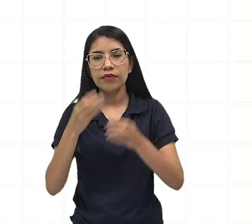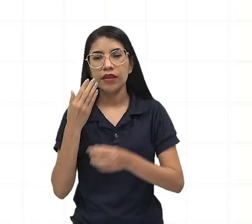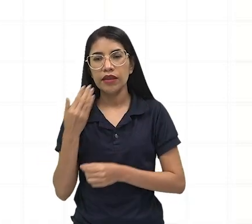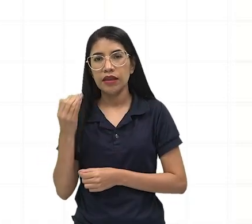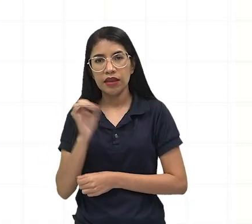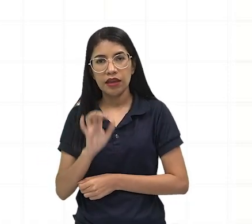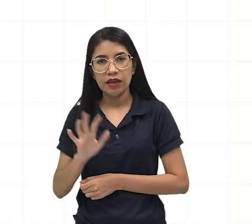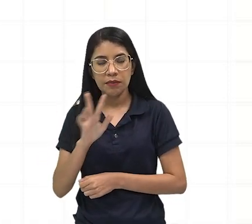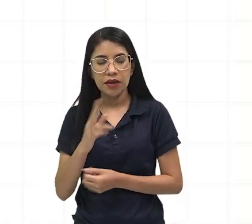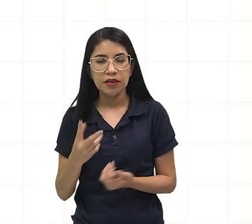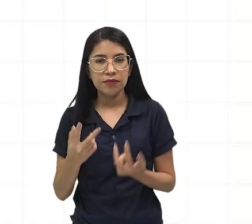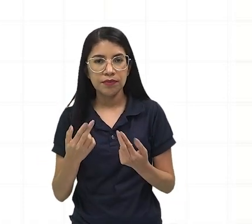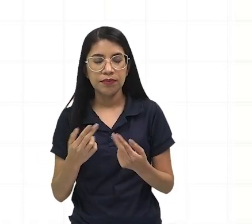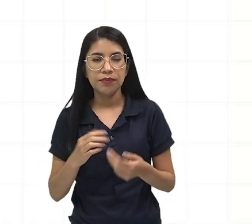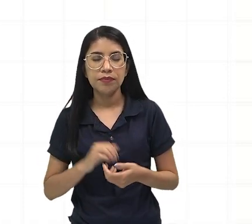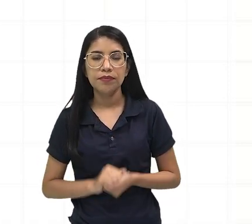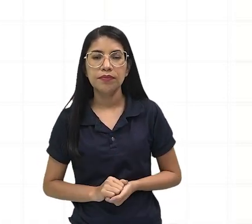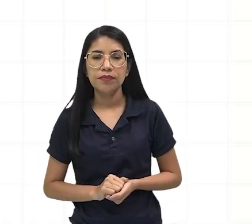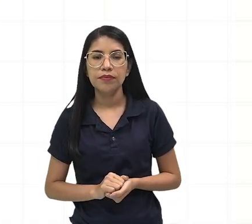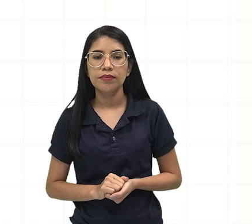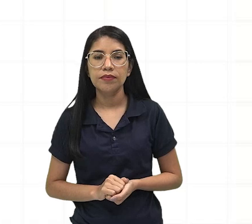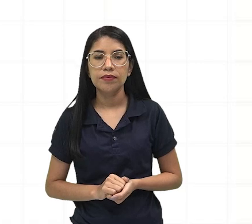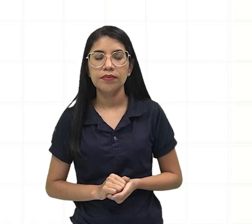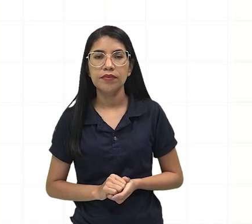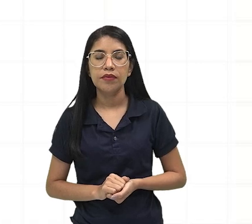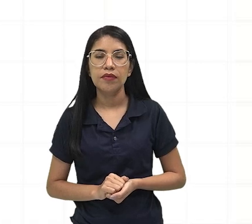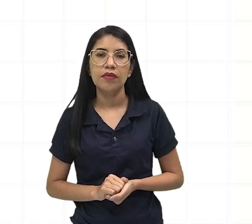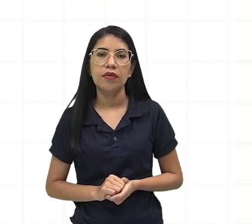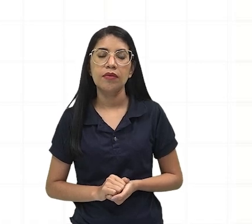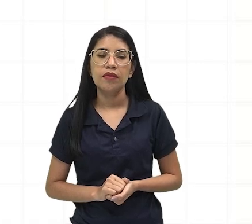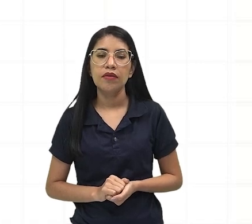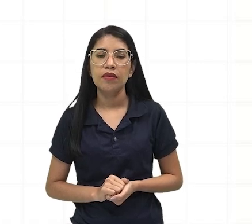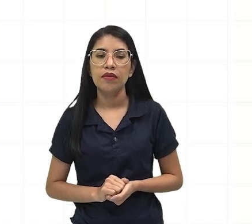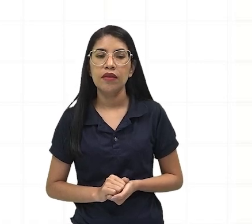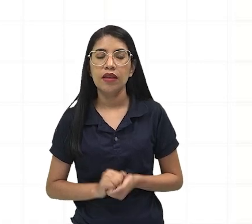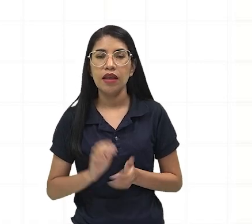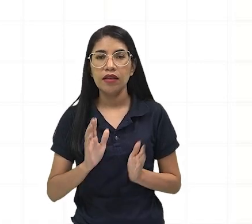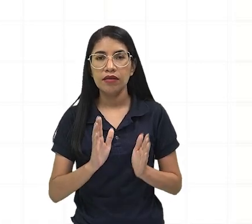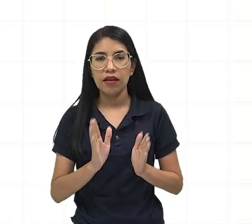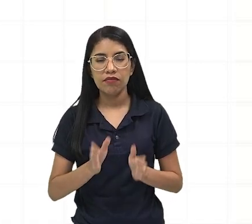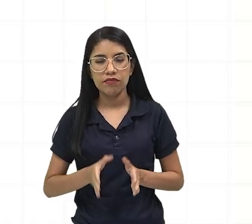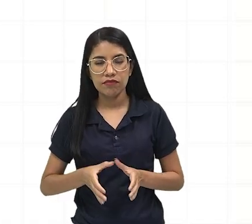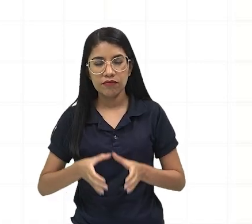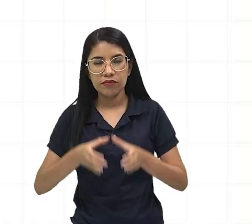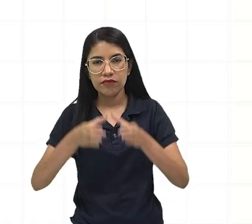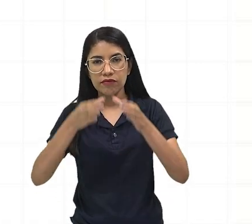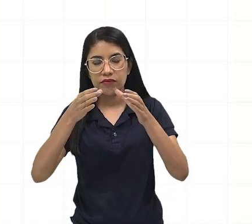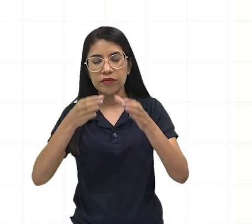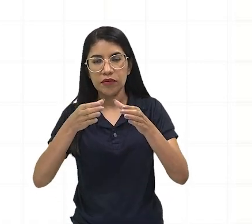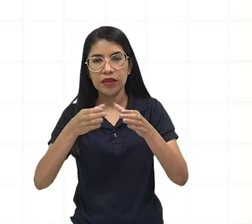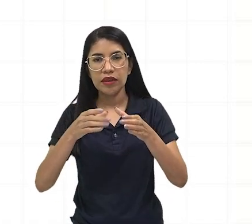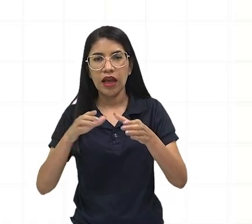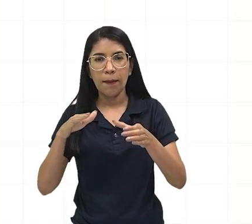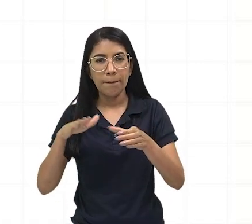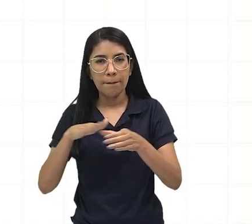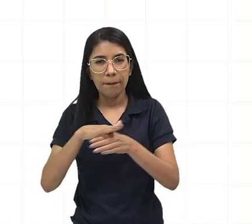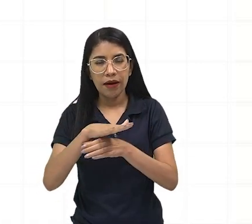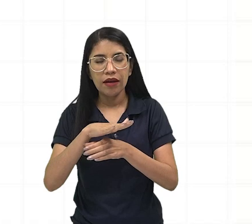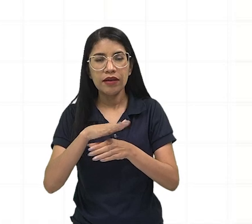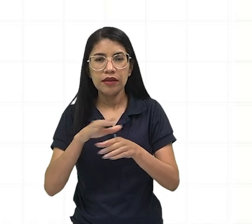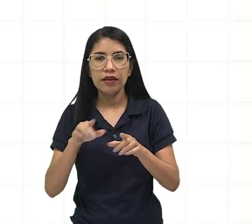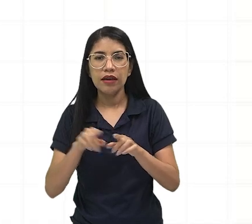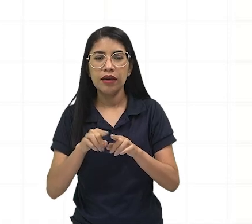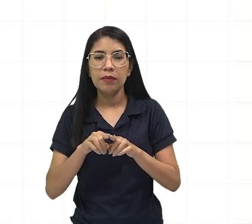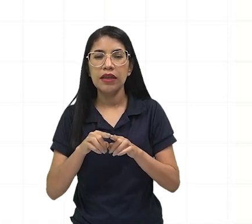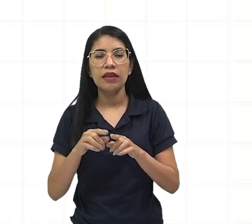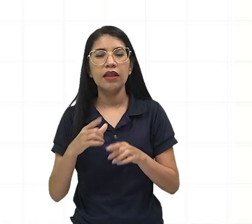justamente o que nós estamos estudando, cilindro circular reto. Na posição vertical, está completamente cheio, com